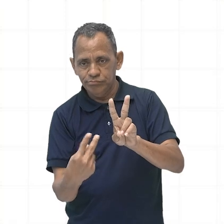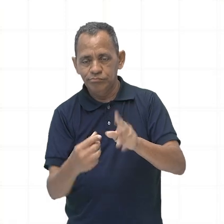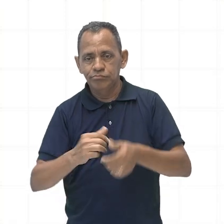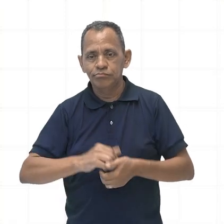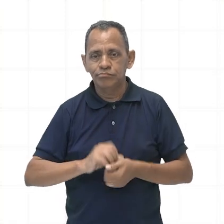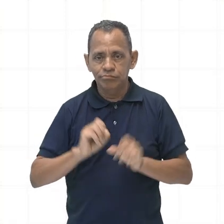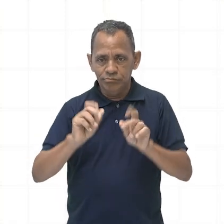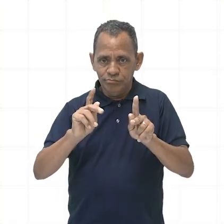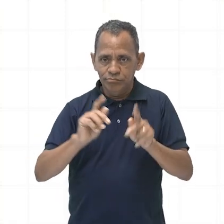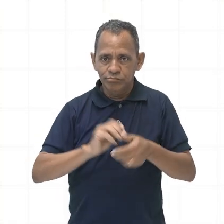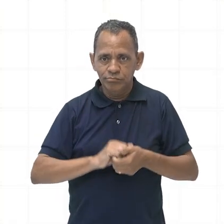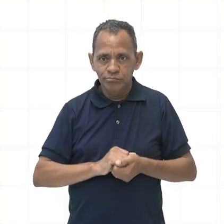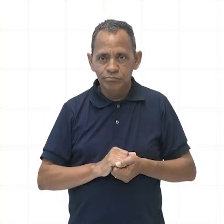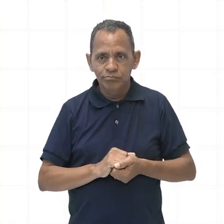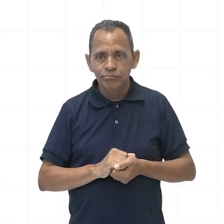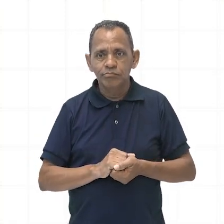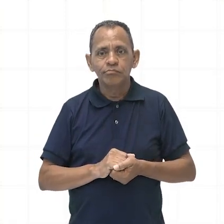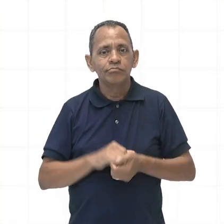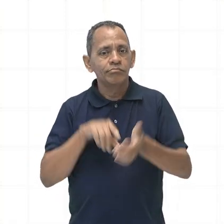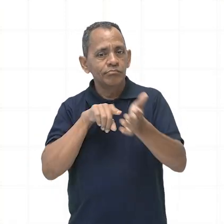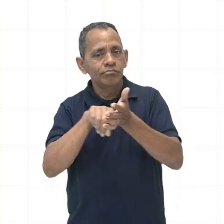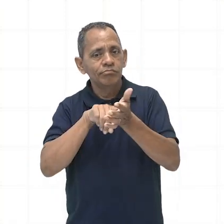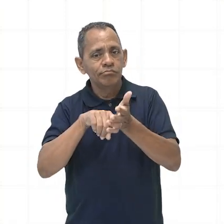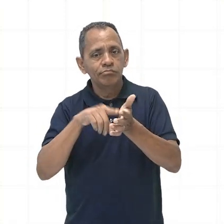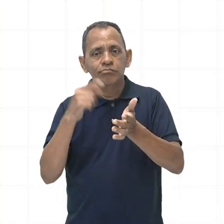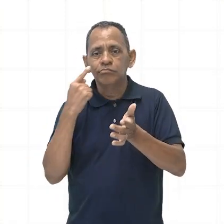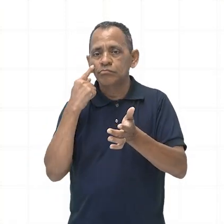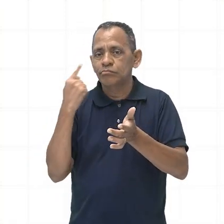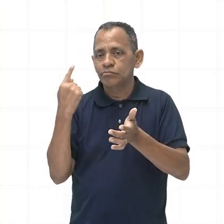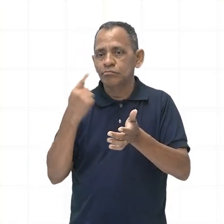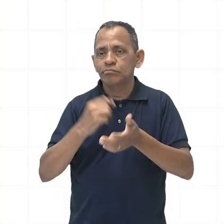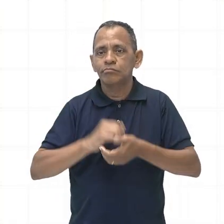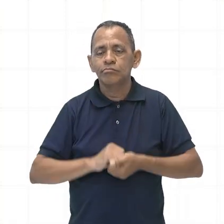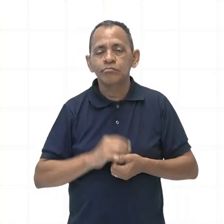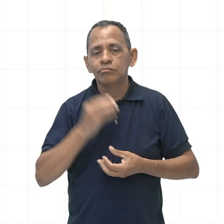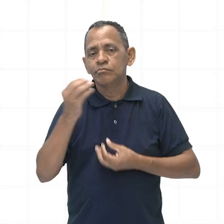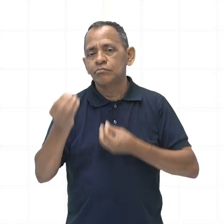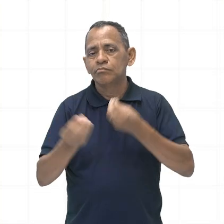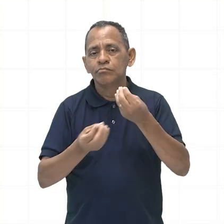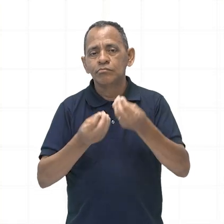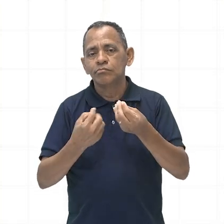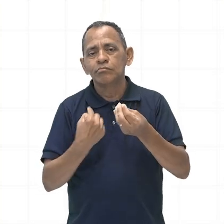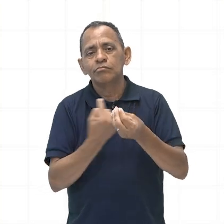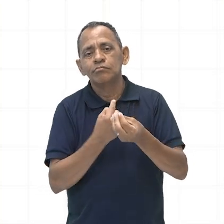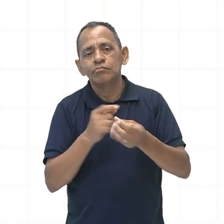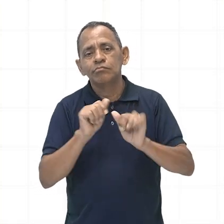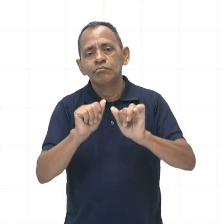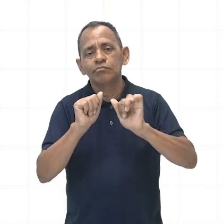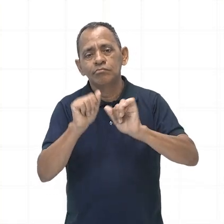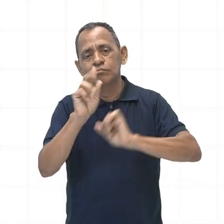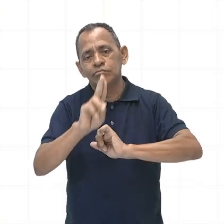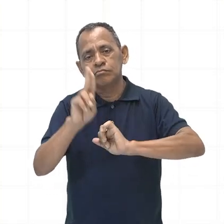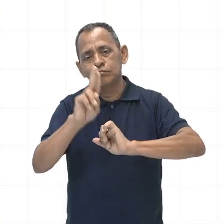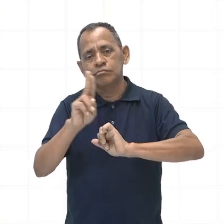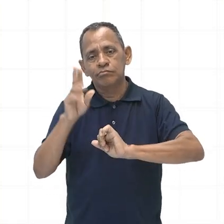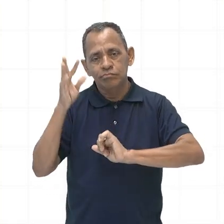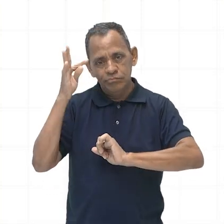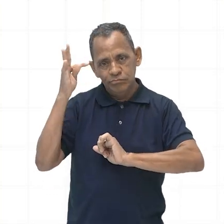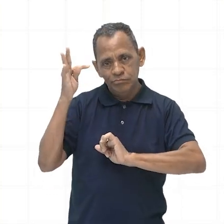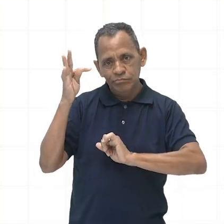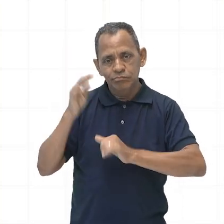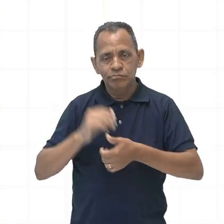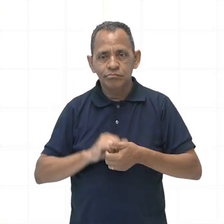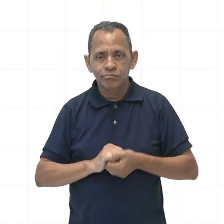2, certo? Então, a gente vai verificar aqui como é que a gente pode aplicar, então, rapidamente